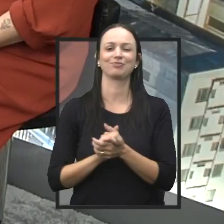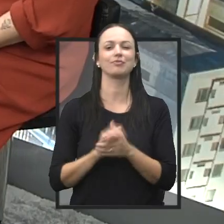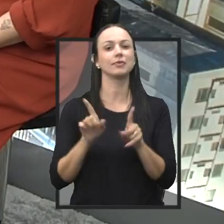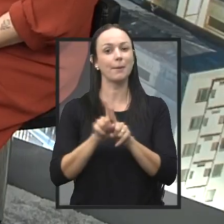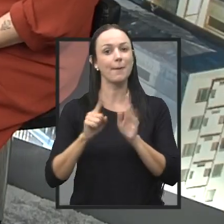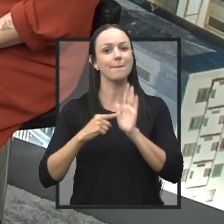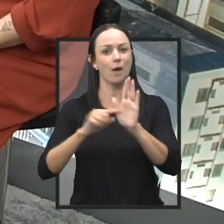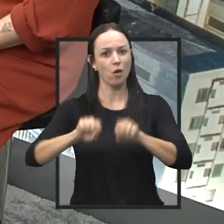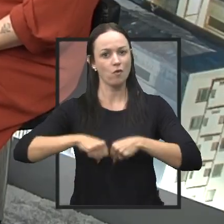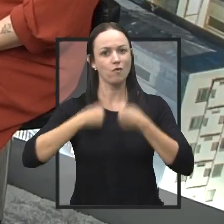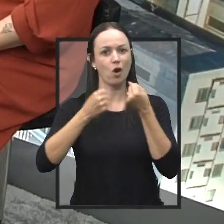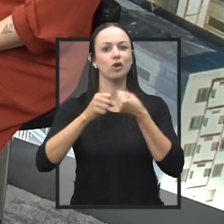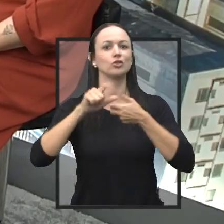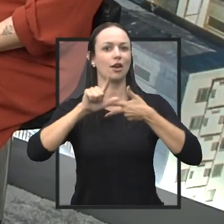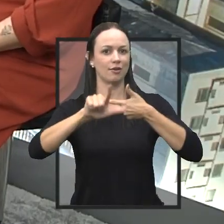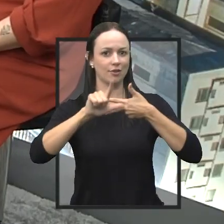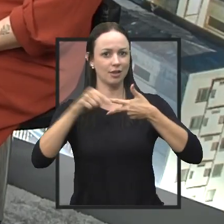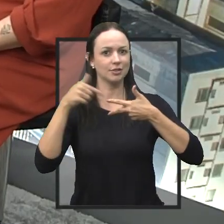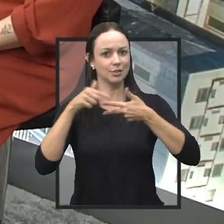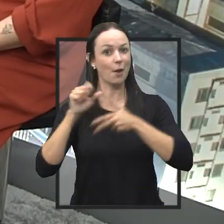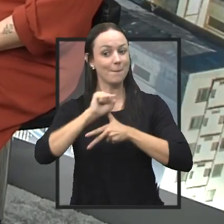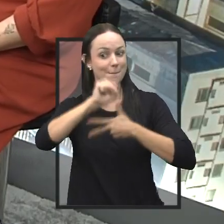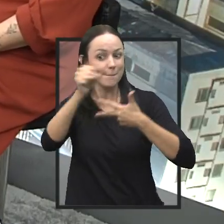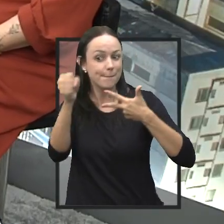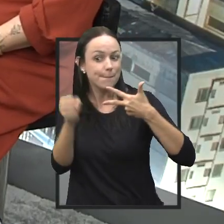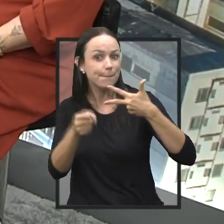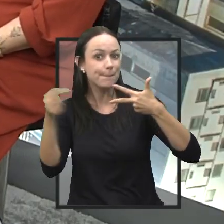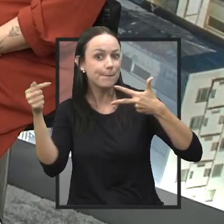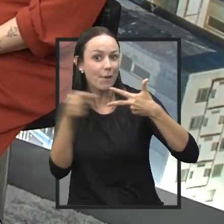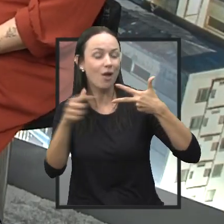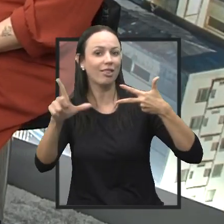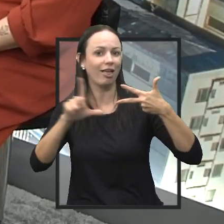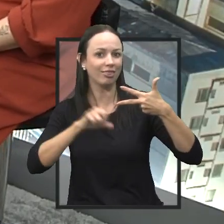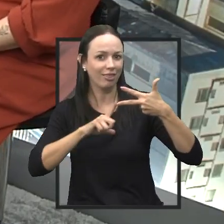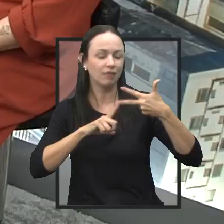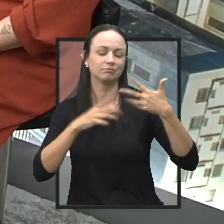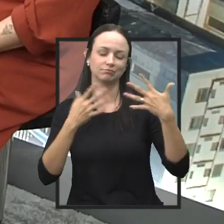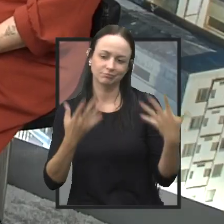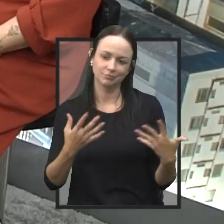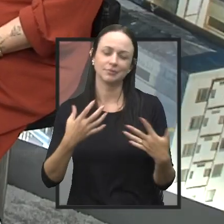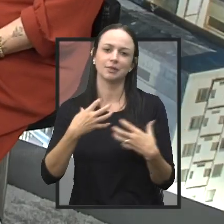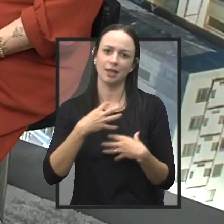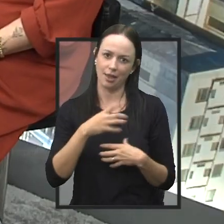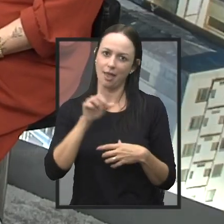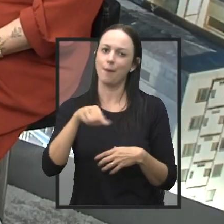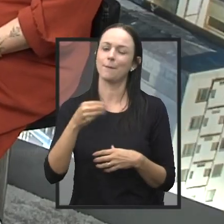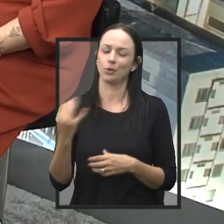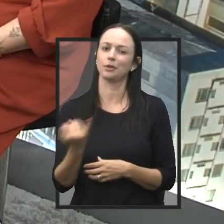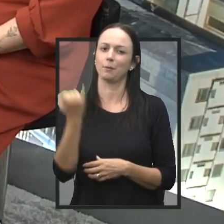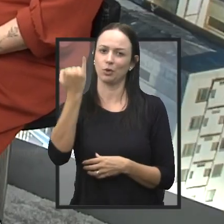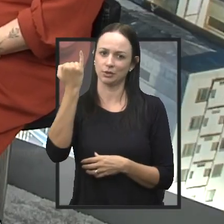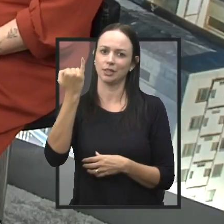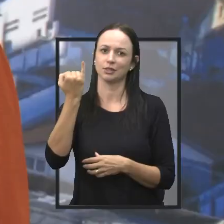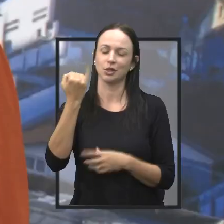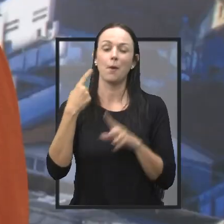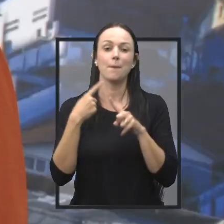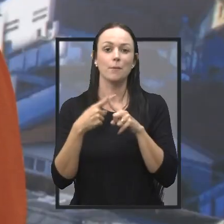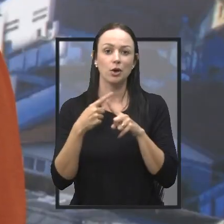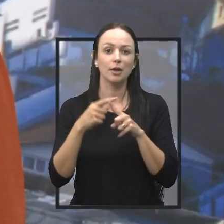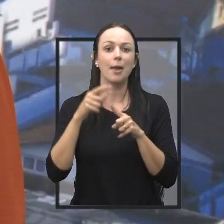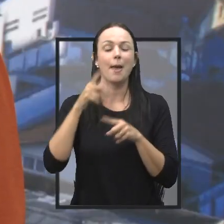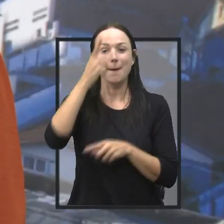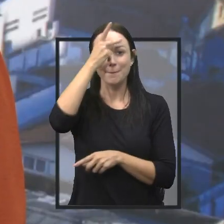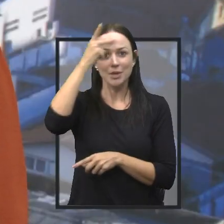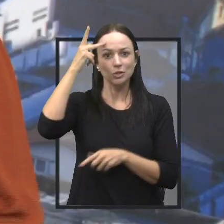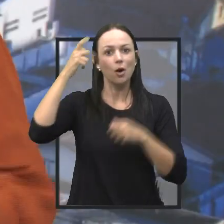como poder constituído que é, né, vereador? Isso é super importante e fico muito feliz dessa colocação, Ângelo, porque é isso que as pessoas